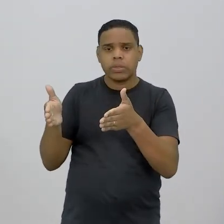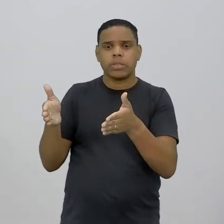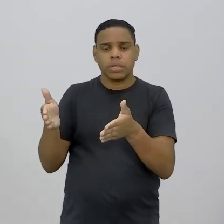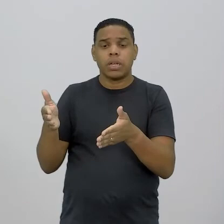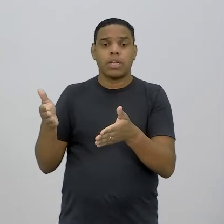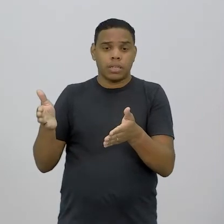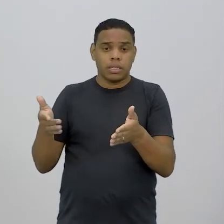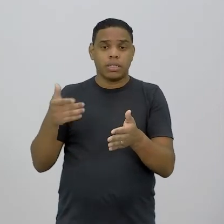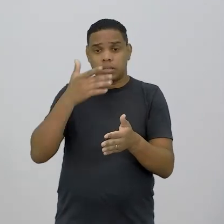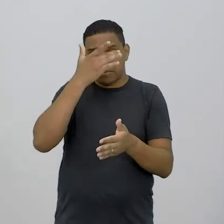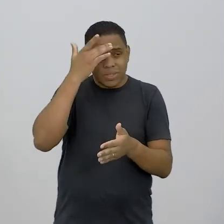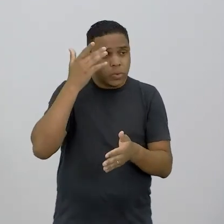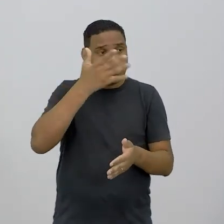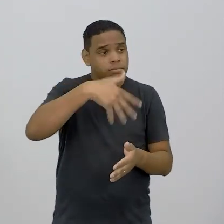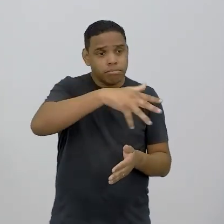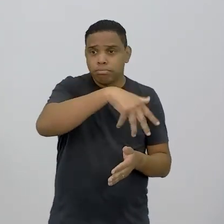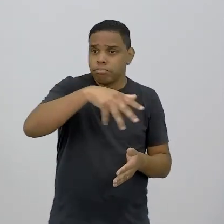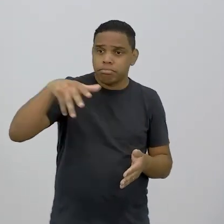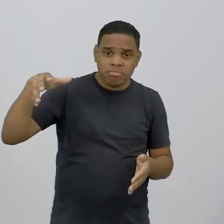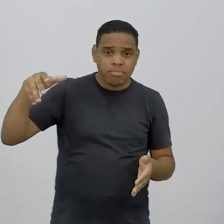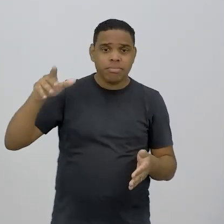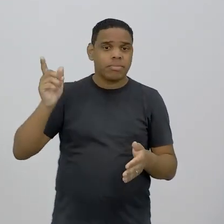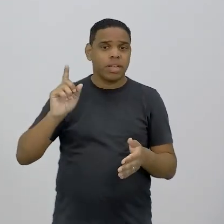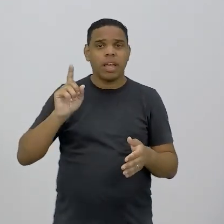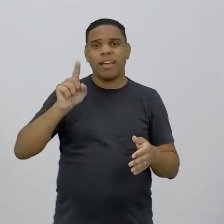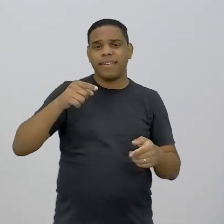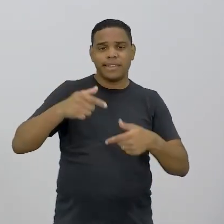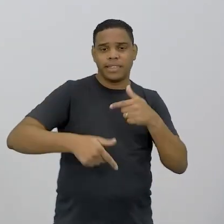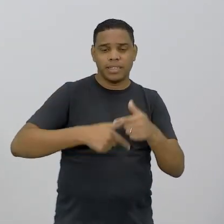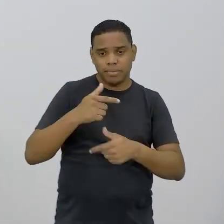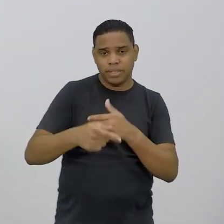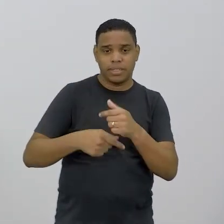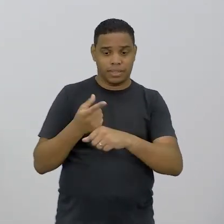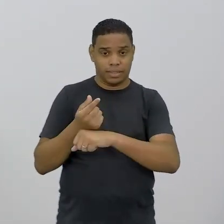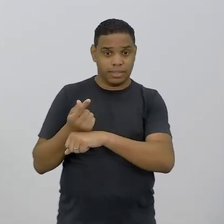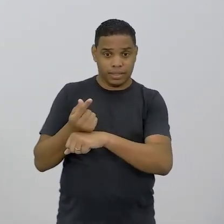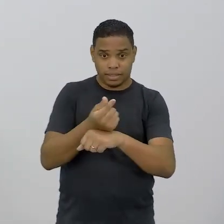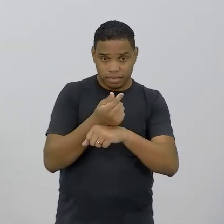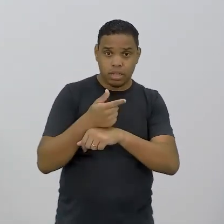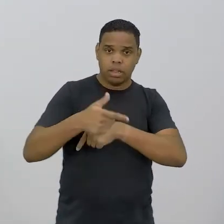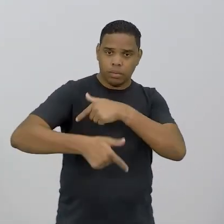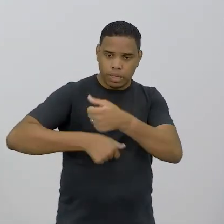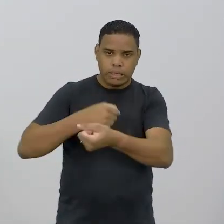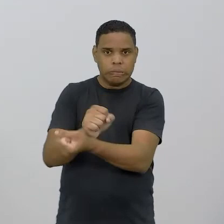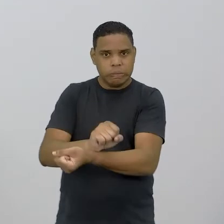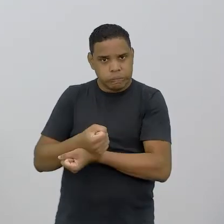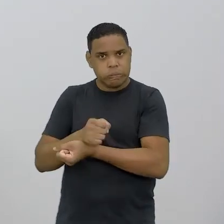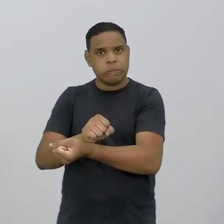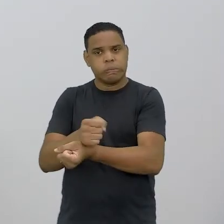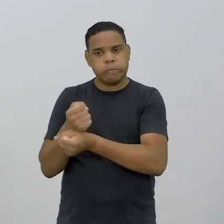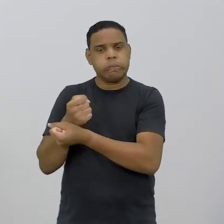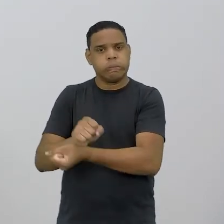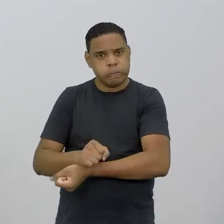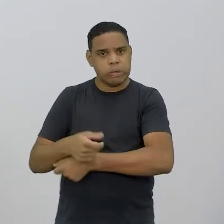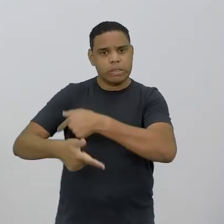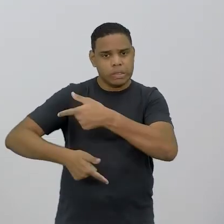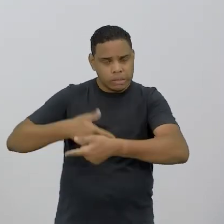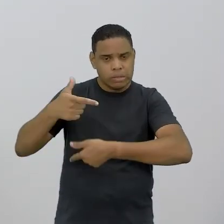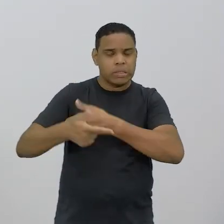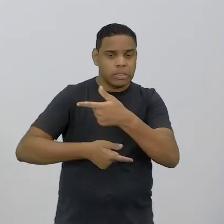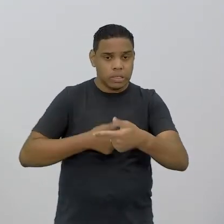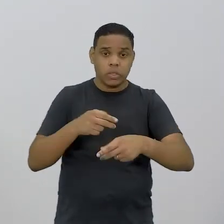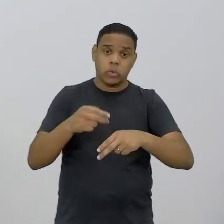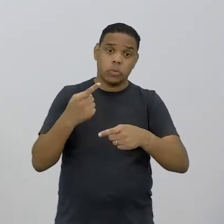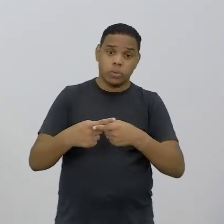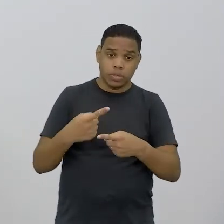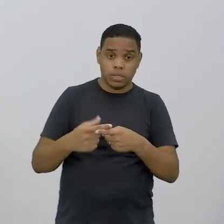indiferença em relação às pessoas. Então, os trabalhadores no capitalismo eles são explorados, né? E essa exploração é